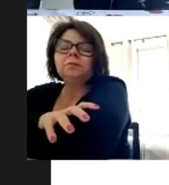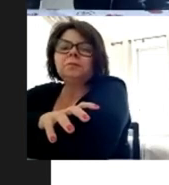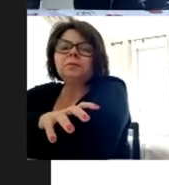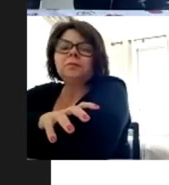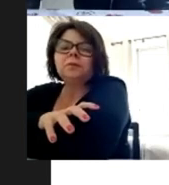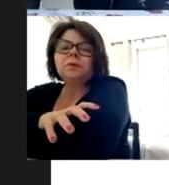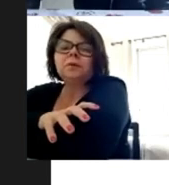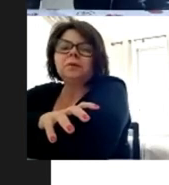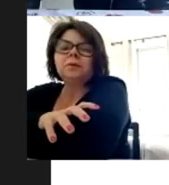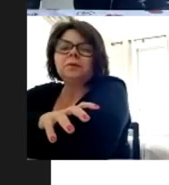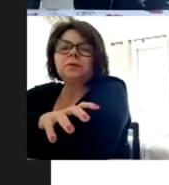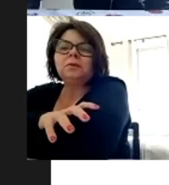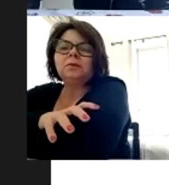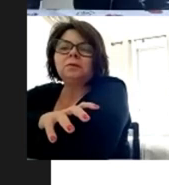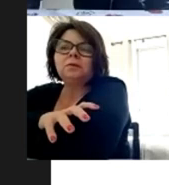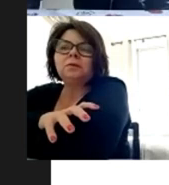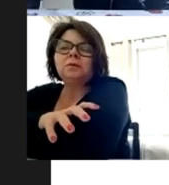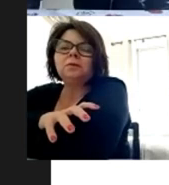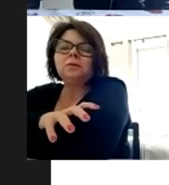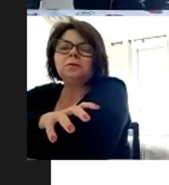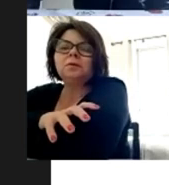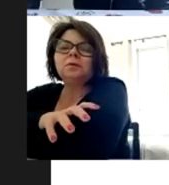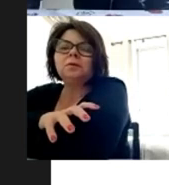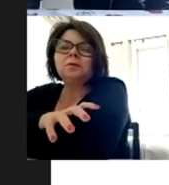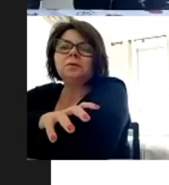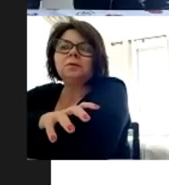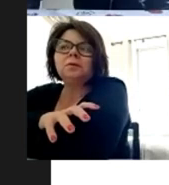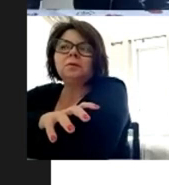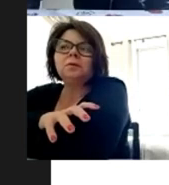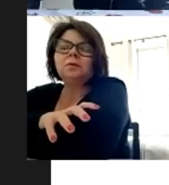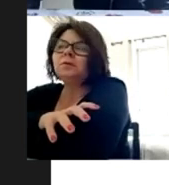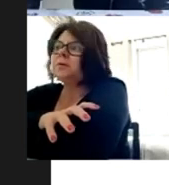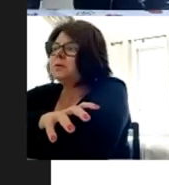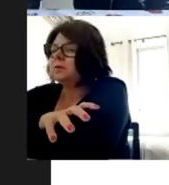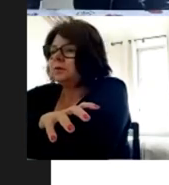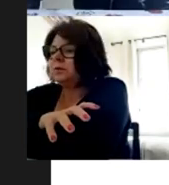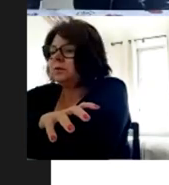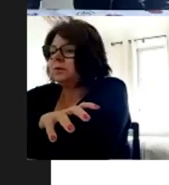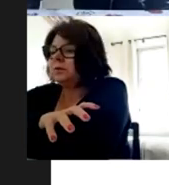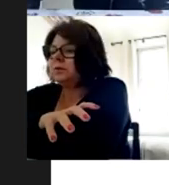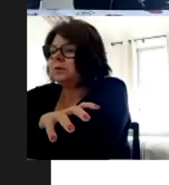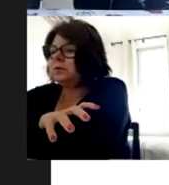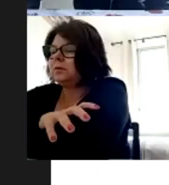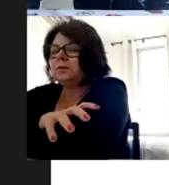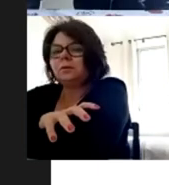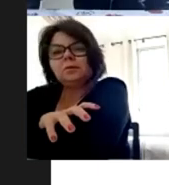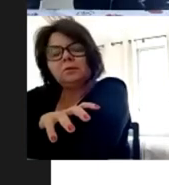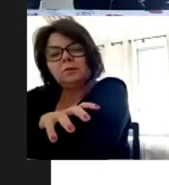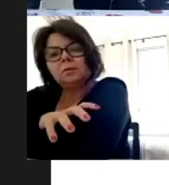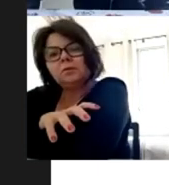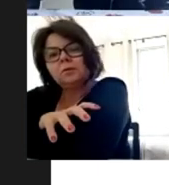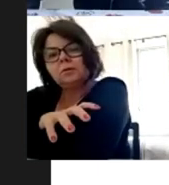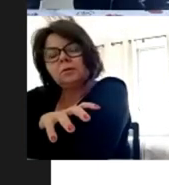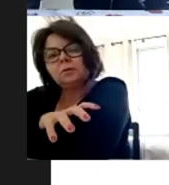conteúdo. Mas se de repente eu entro ali numa massagem e eu alcanço, eu toco numa parte muito emocional,